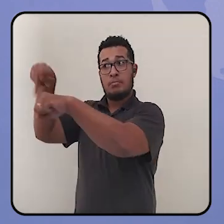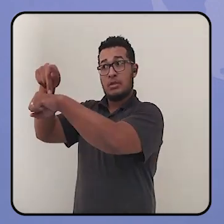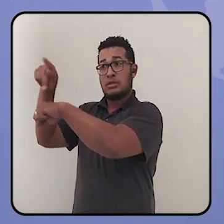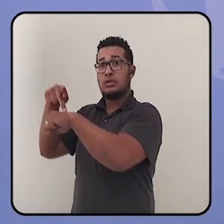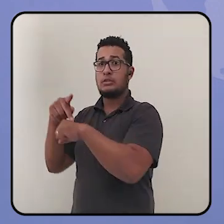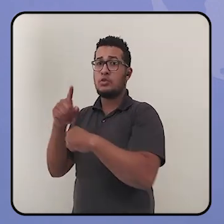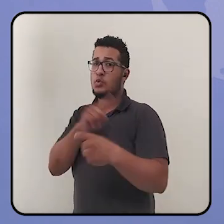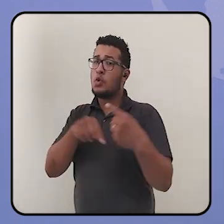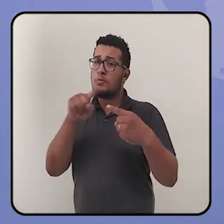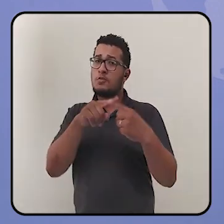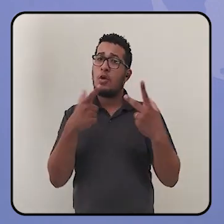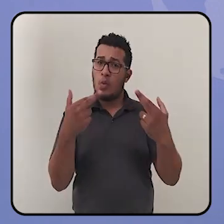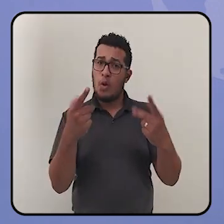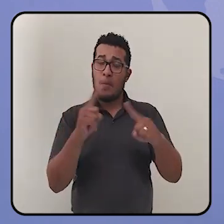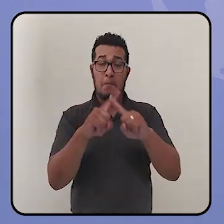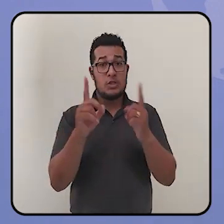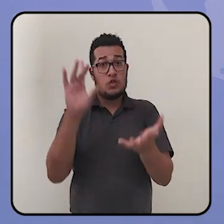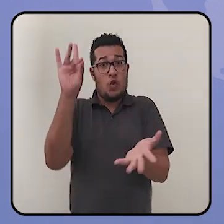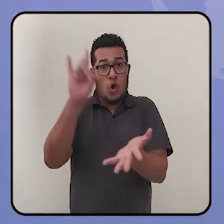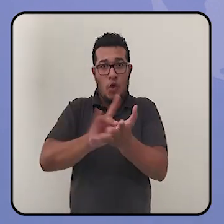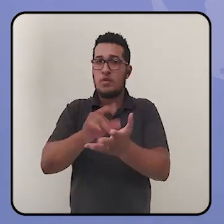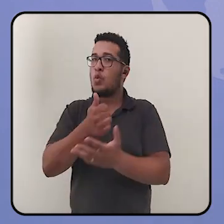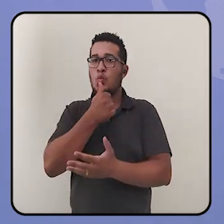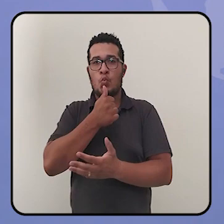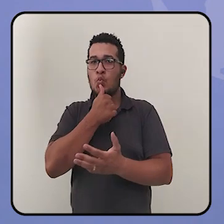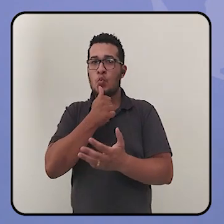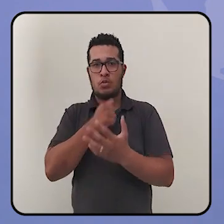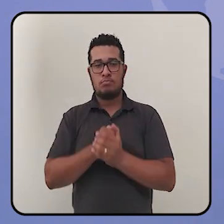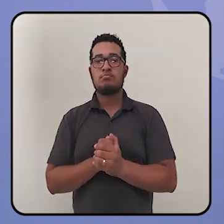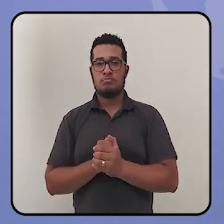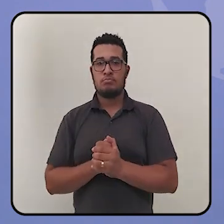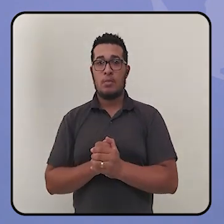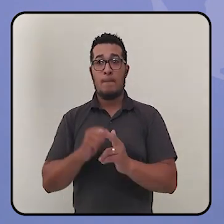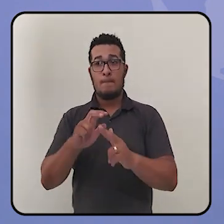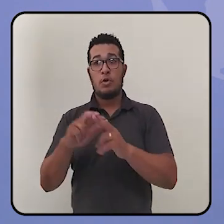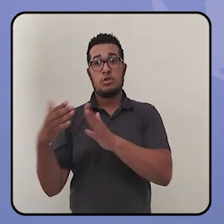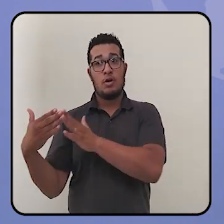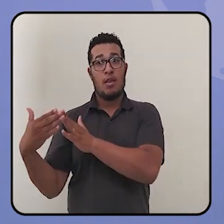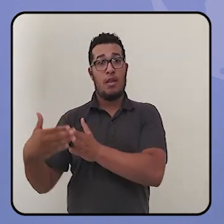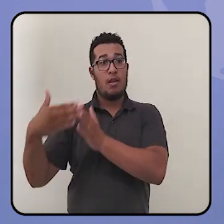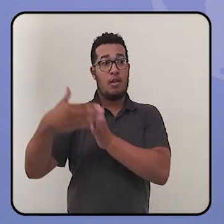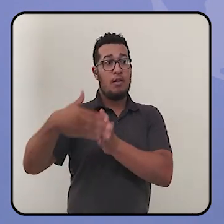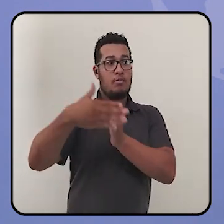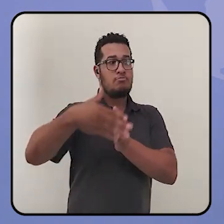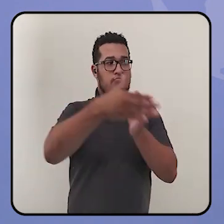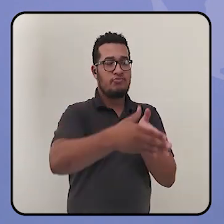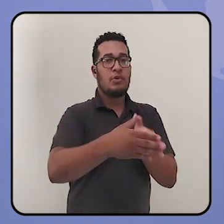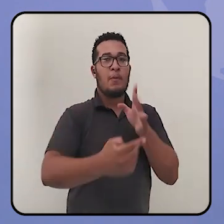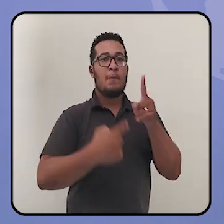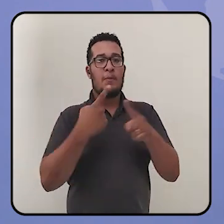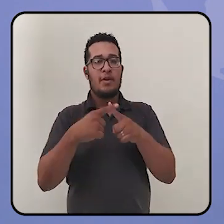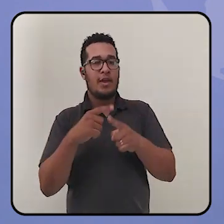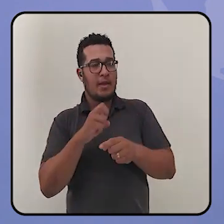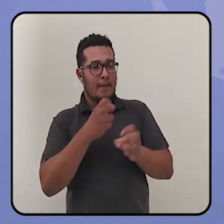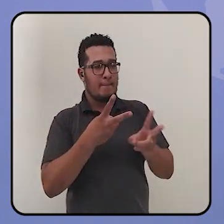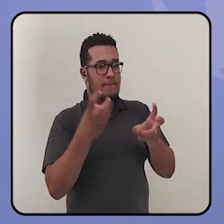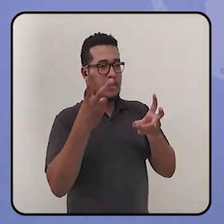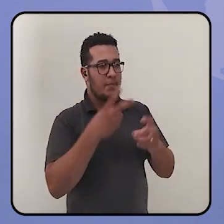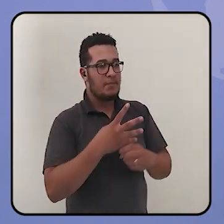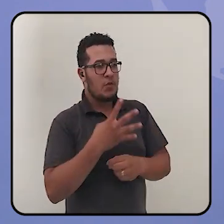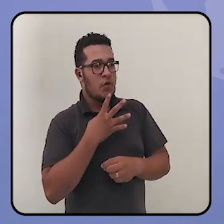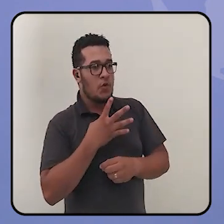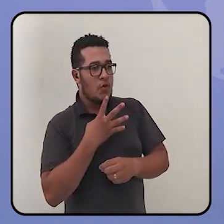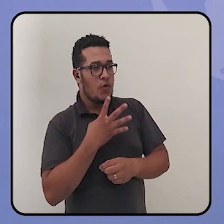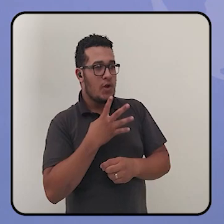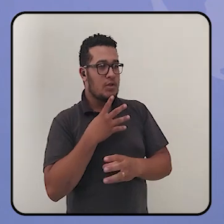Igual o historiador, é como se fosse um detetive buscando identificar como viveram as pessoas